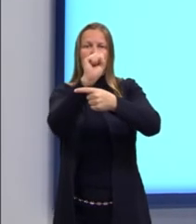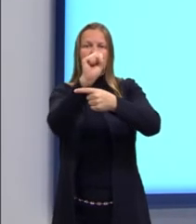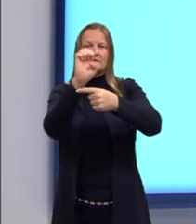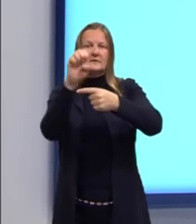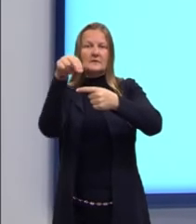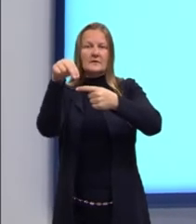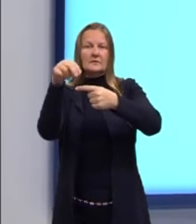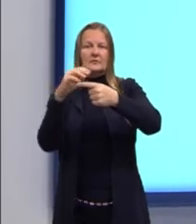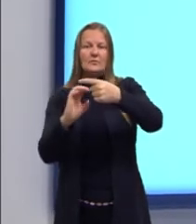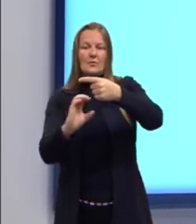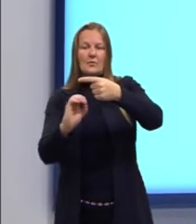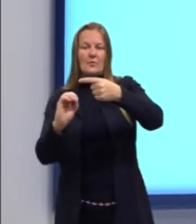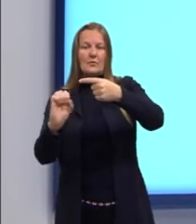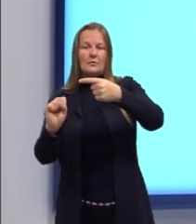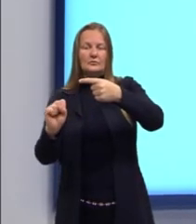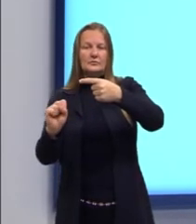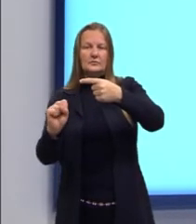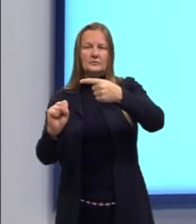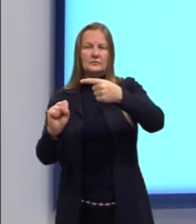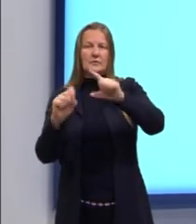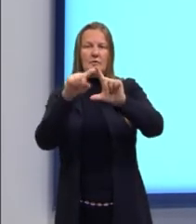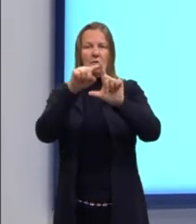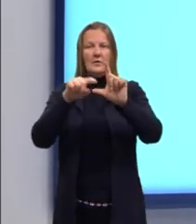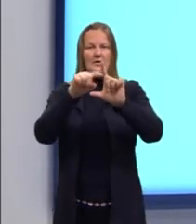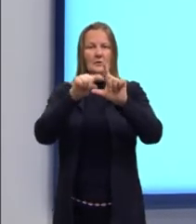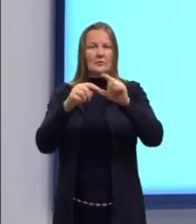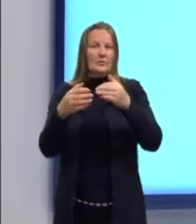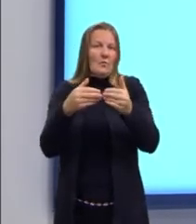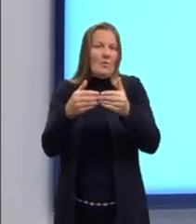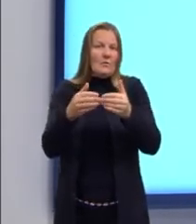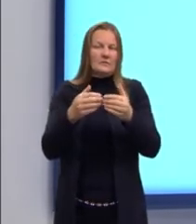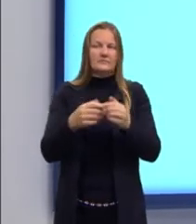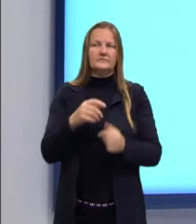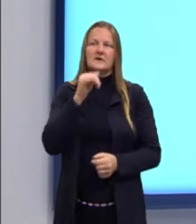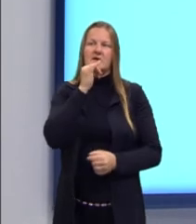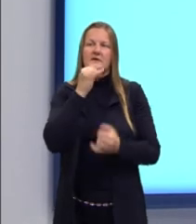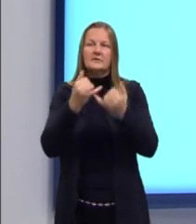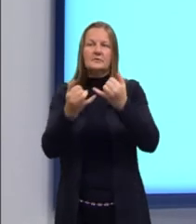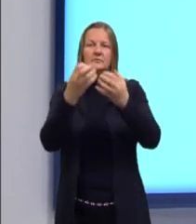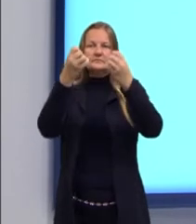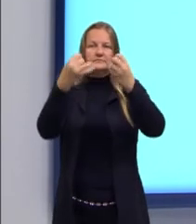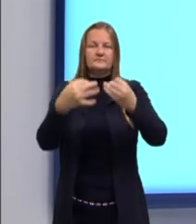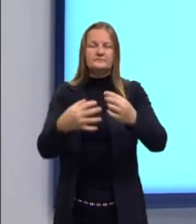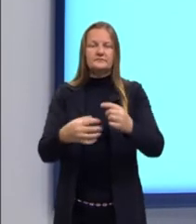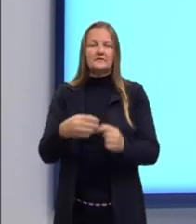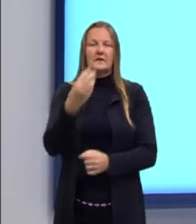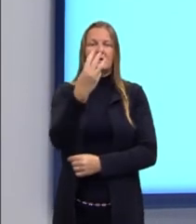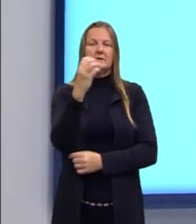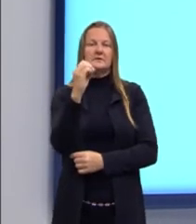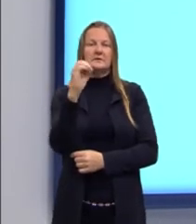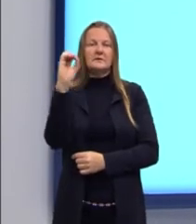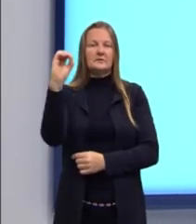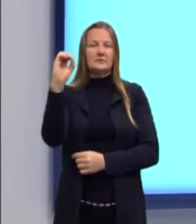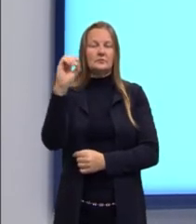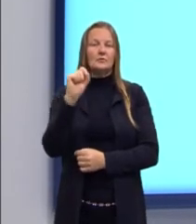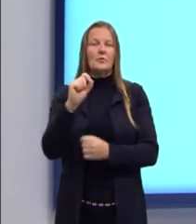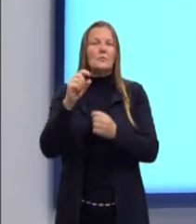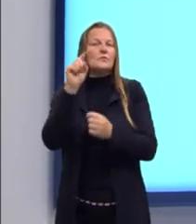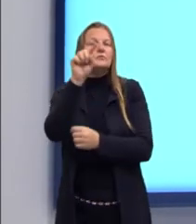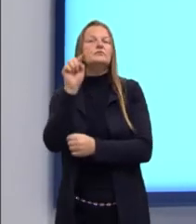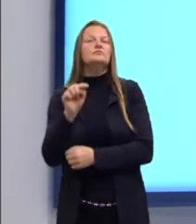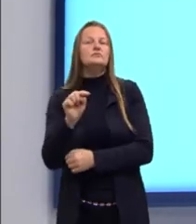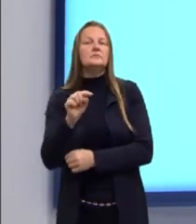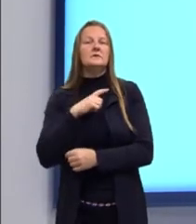seno pelo cosseno desse ângulo em questão então por exemplo se eu quero a tangente de 30 graus eu posso